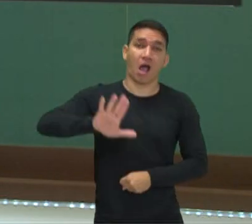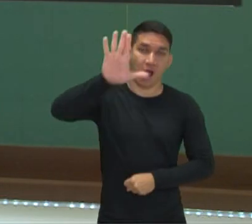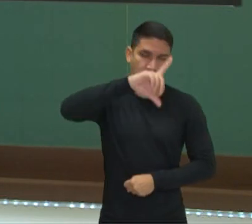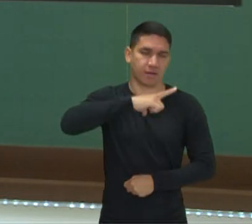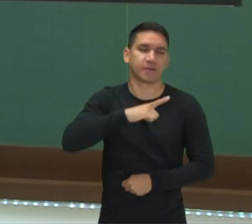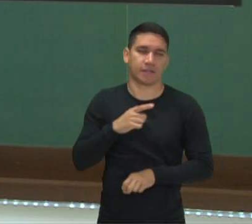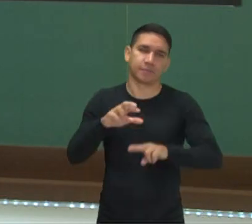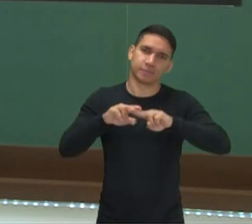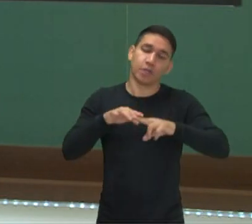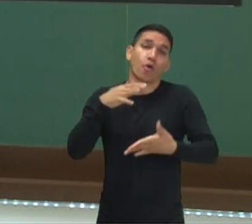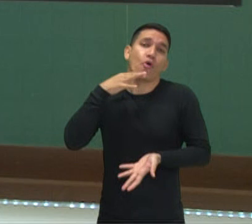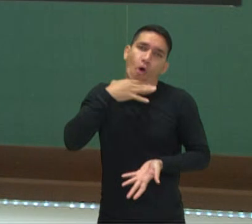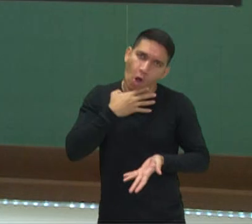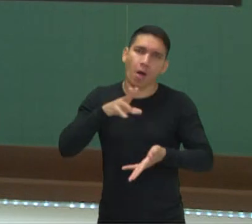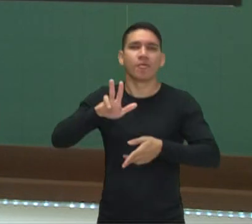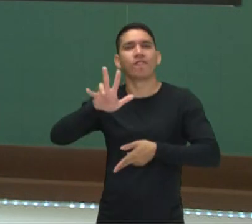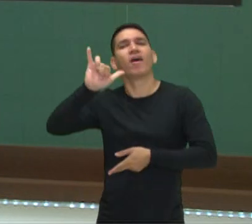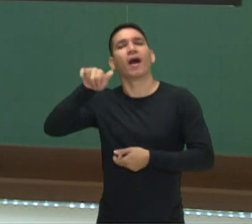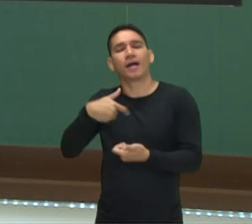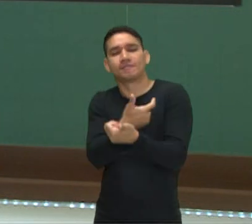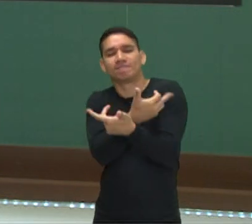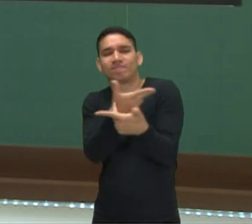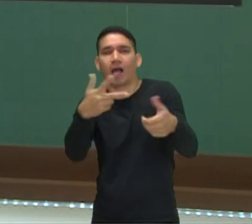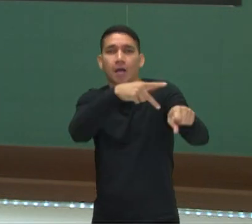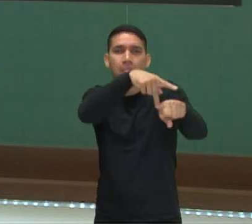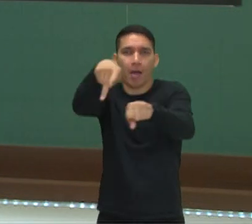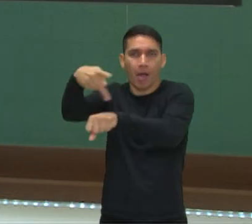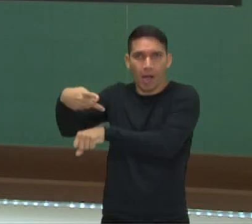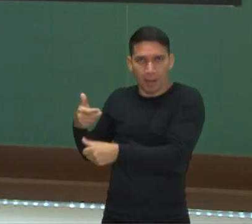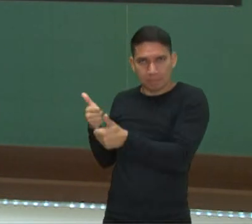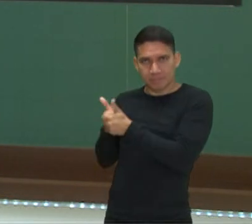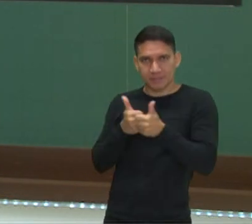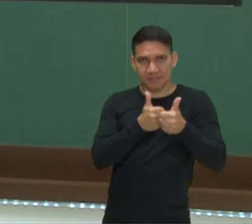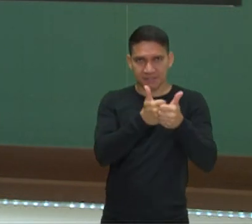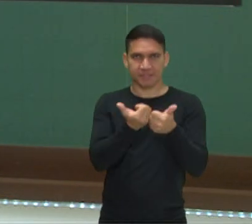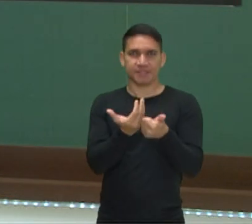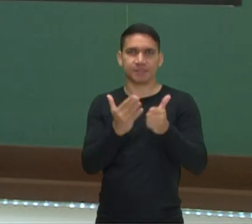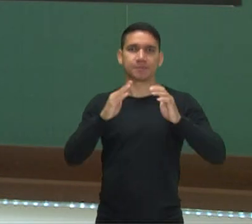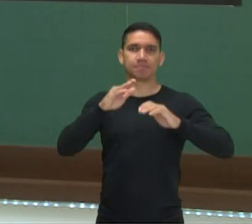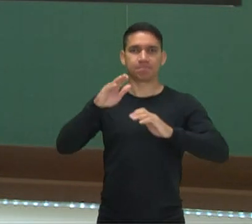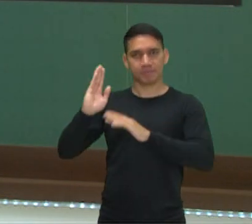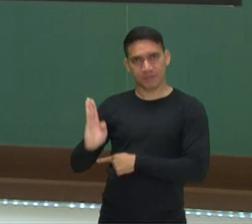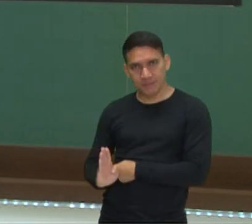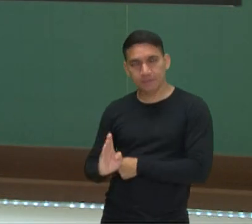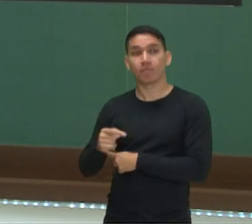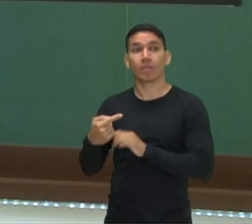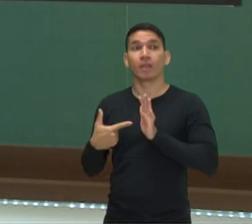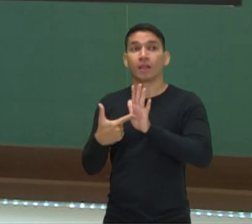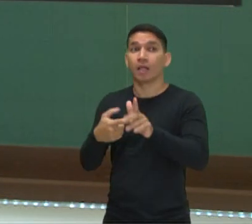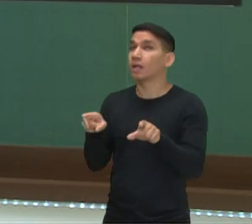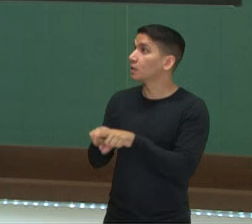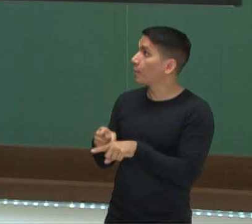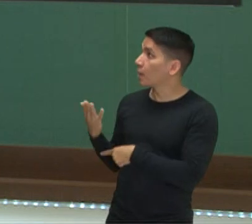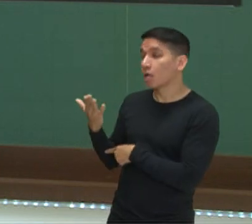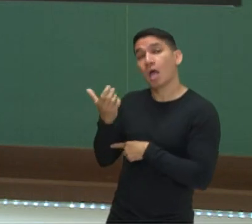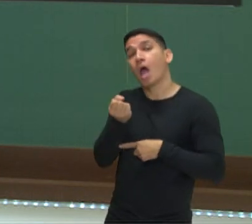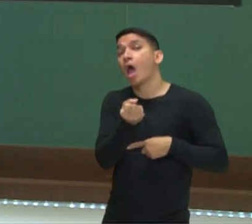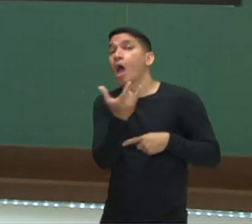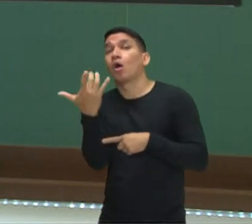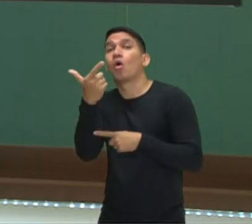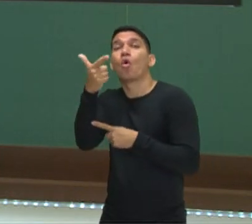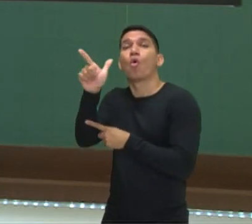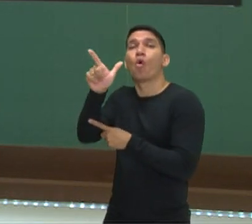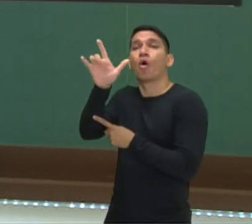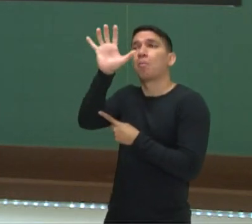ela, claro que vai fazer ali fronteira com vários países vizinhos do Brasil. E ali faz divisas, com algumas